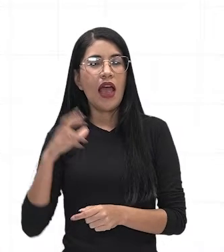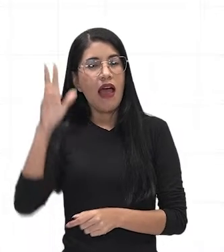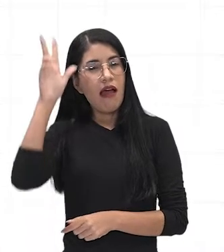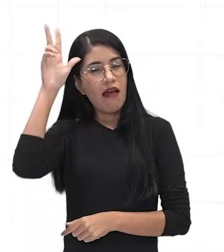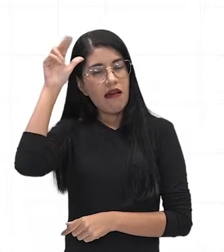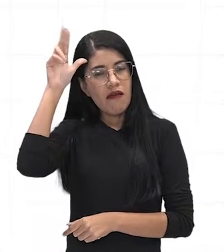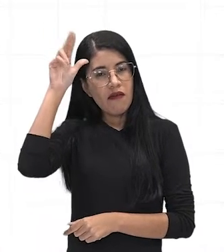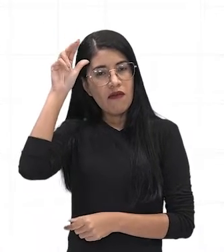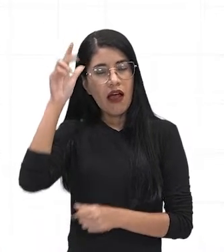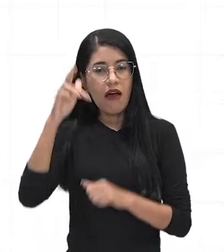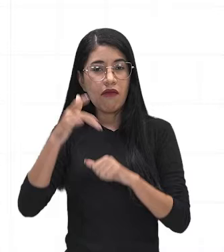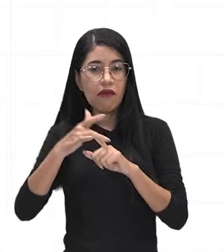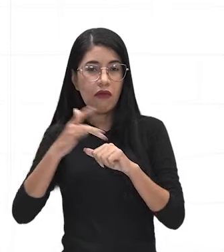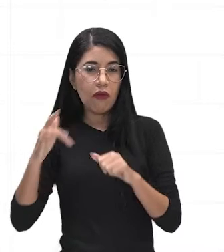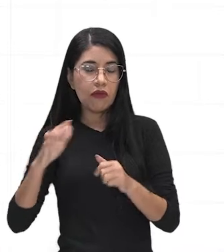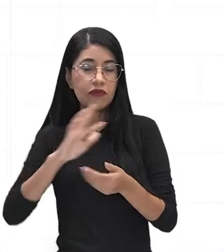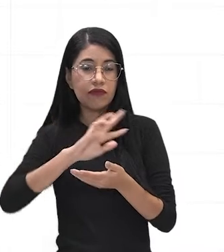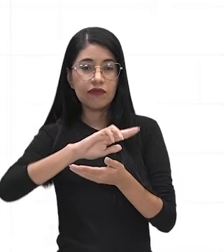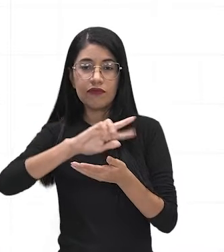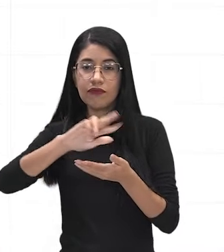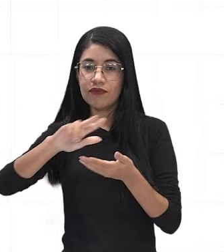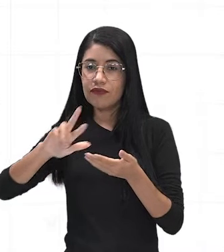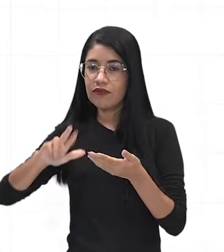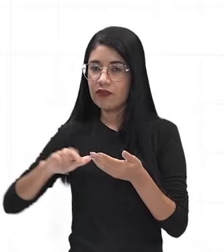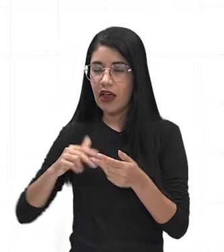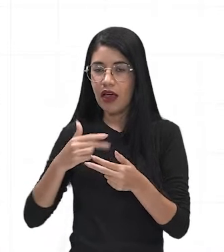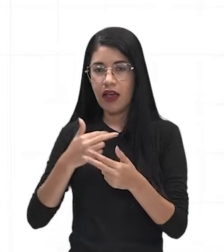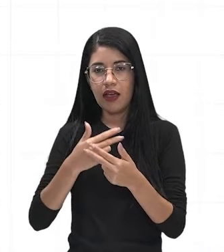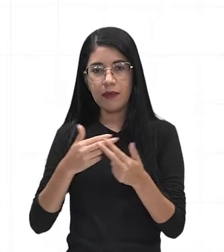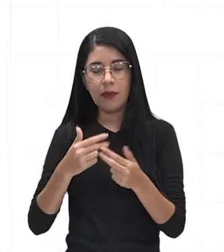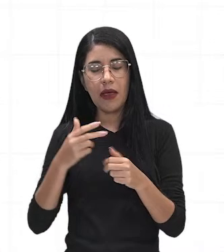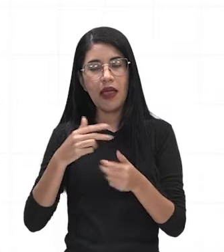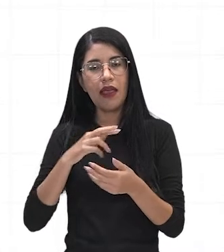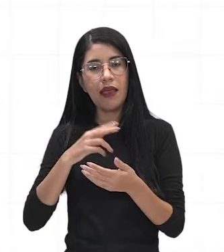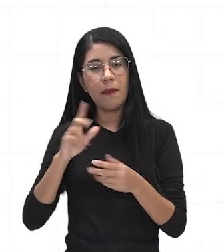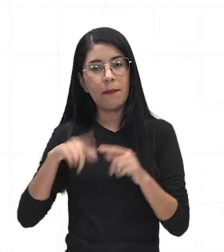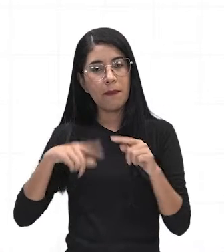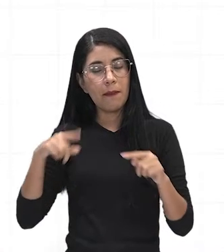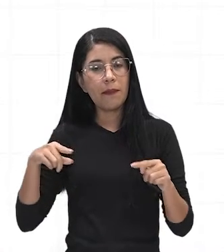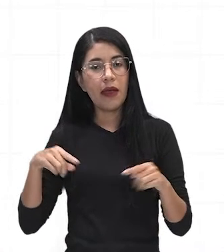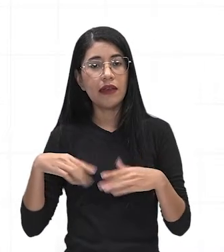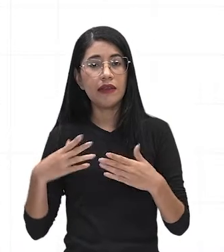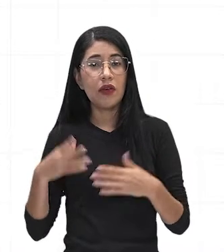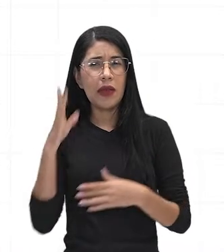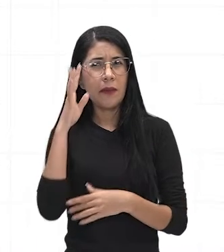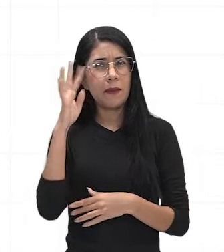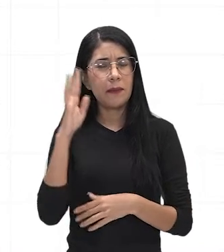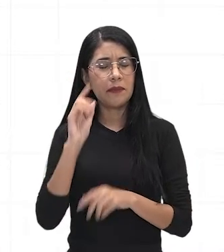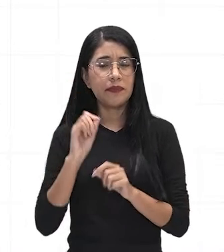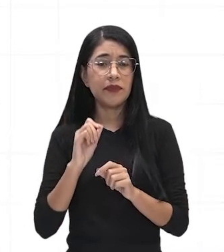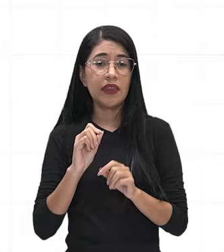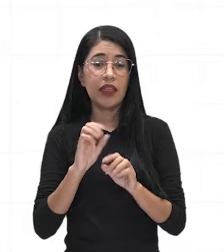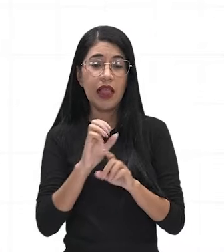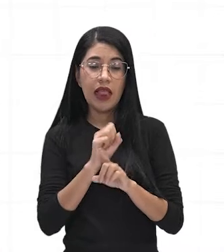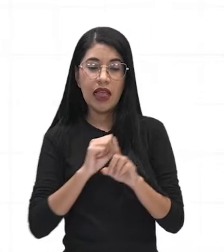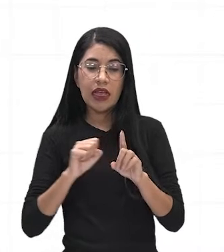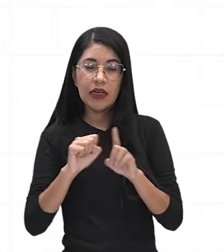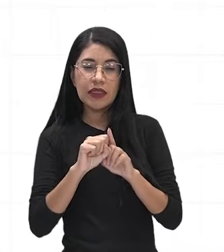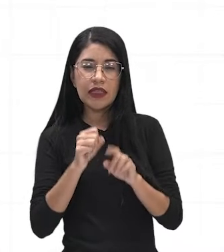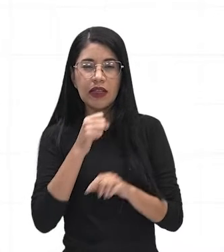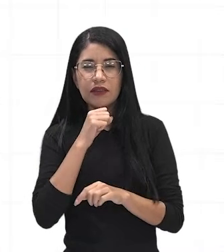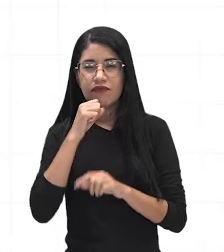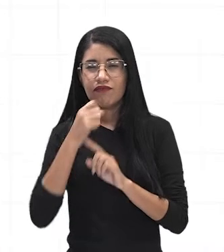cavalos, ouro, dentre outros, tá? Então, tu imagina aí, né, essas sociedades da antiguidade